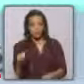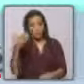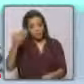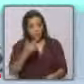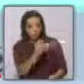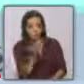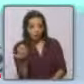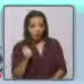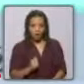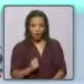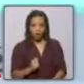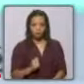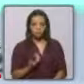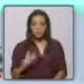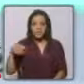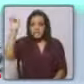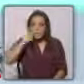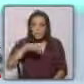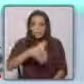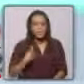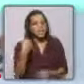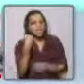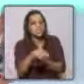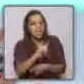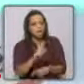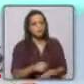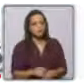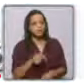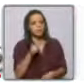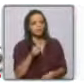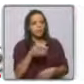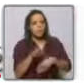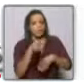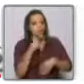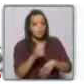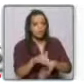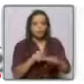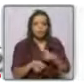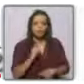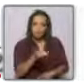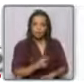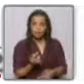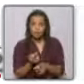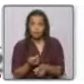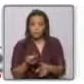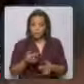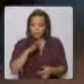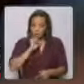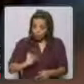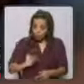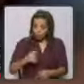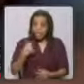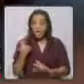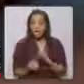direito. Ninguém vos devia poder dizer, não estás em condições de... Porque os próprios filhos, por